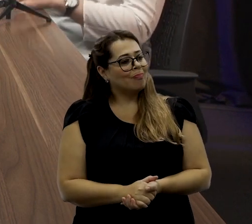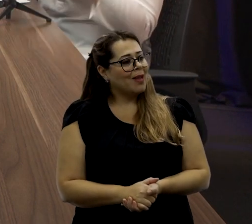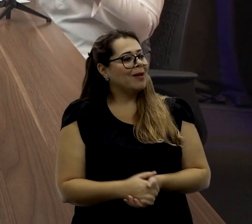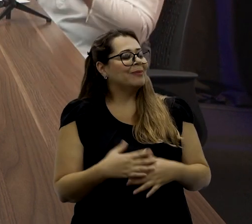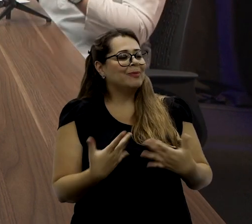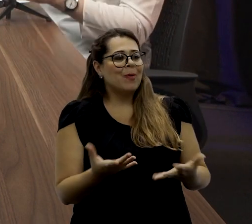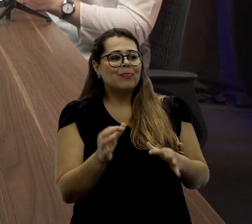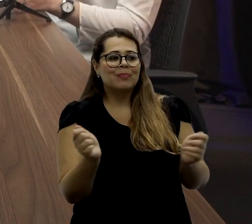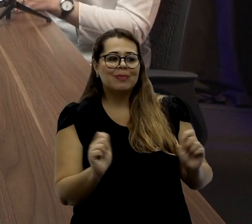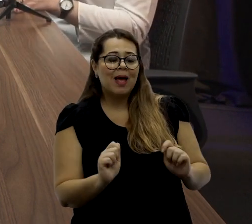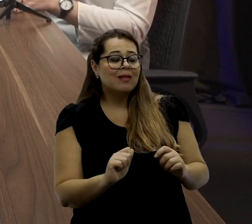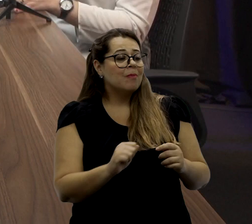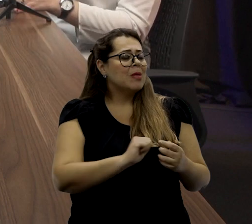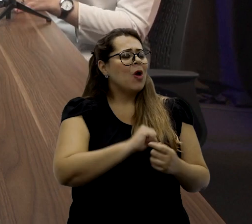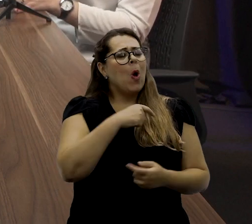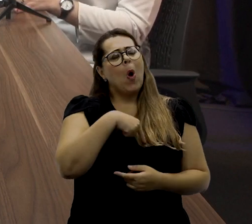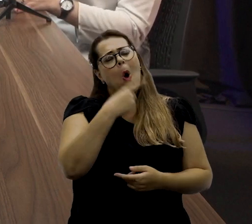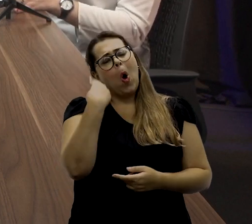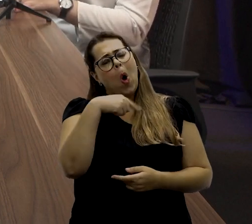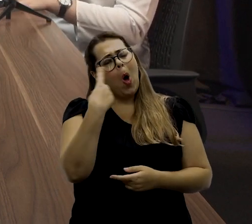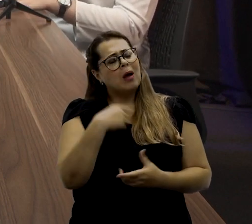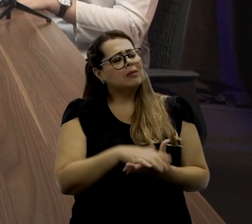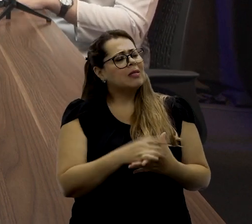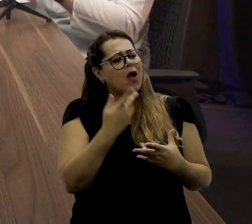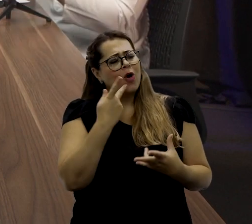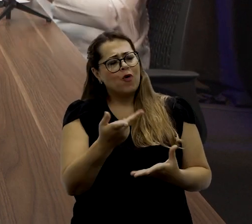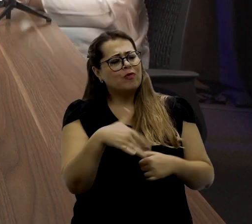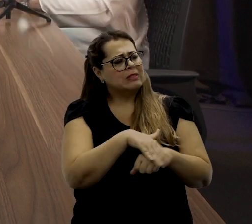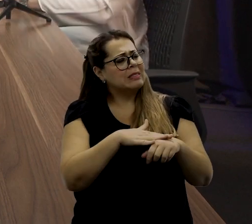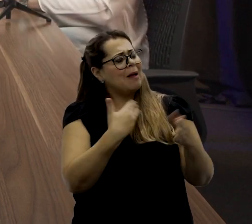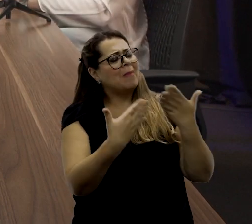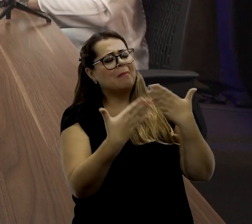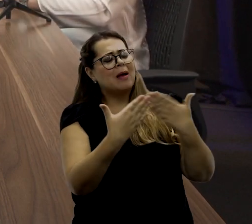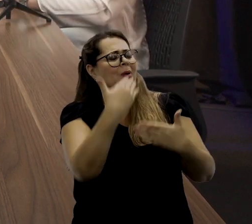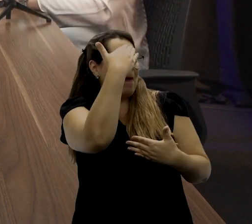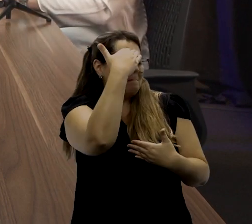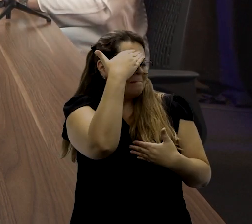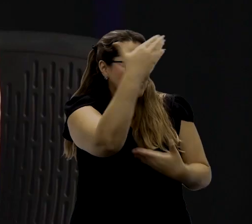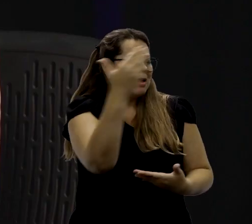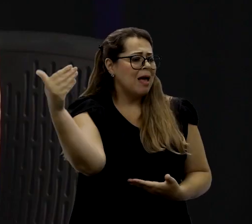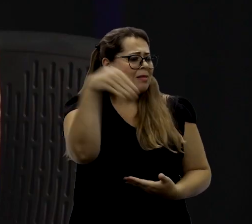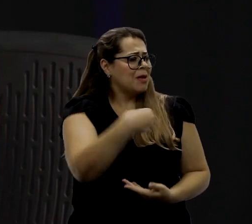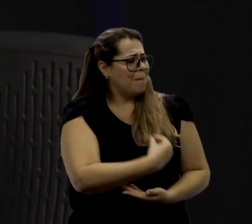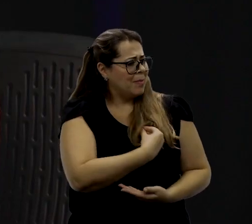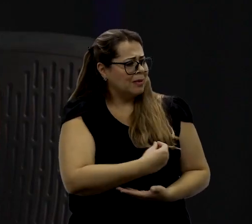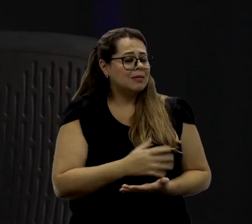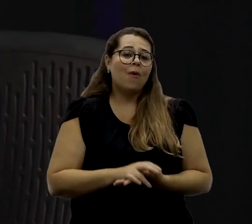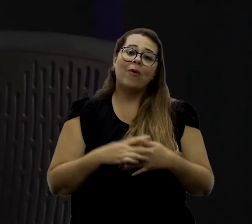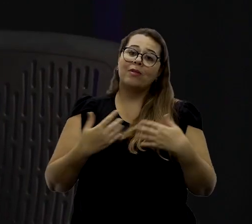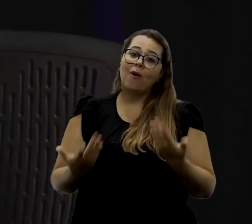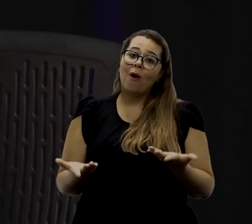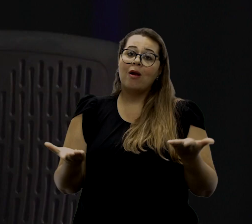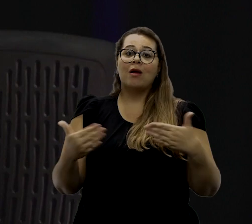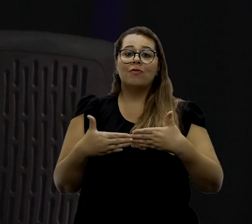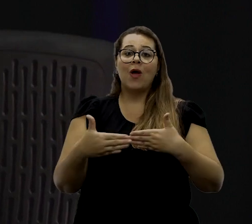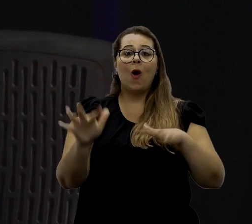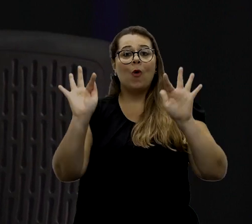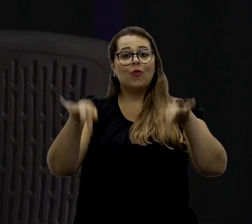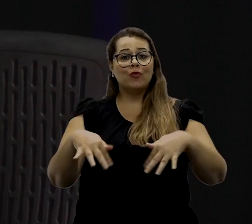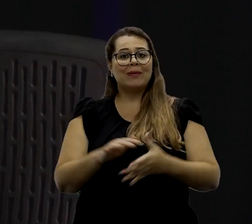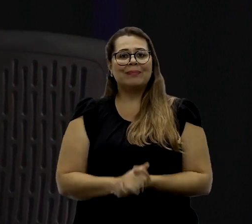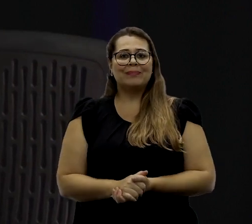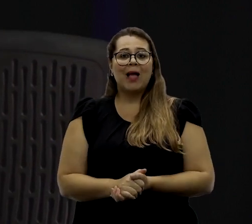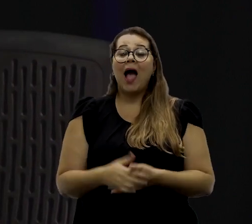pudesse, a gente passava horas aqui falando sobre a questão da saúde mental. Eu agradeço a participação de vocês e nós vamos chegando ao fim do